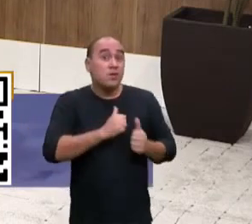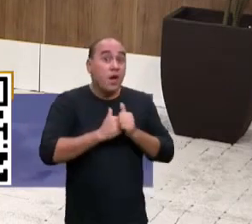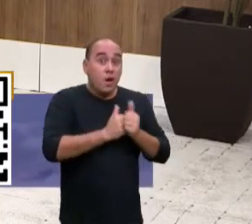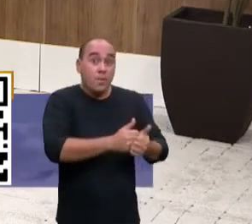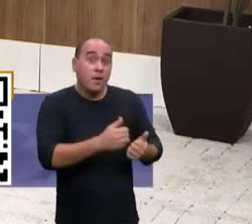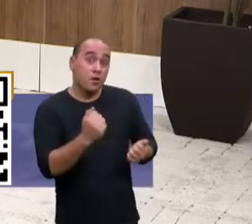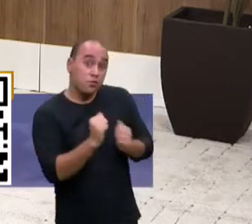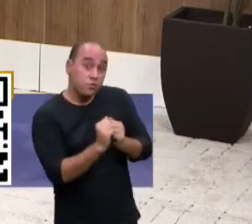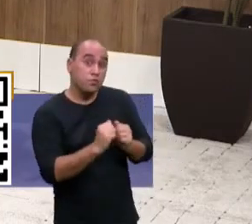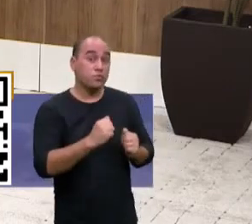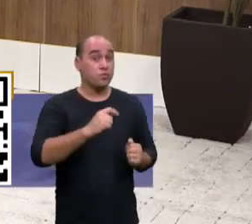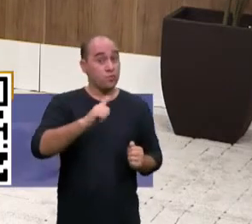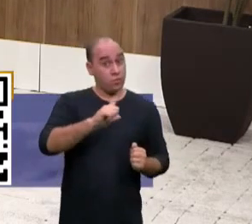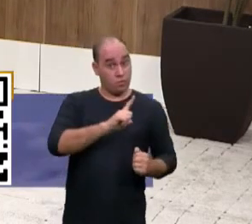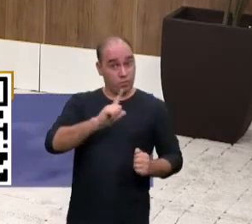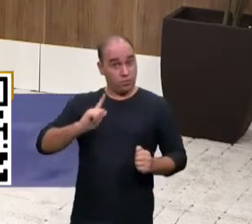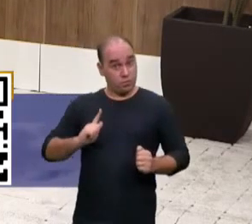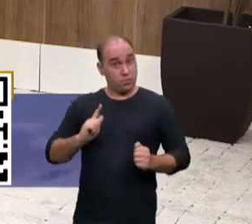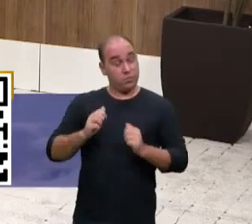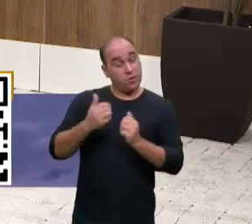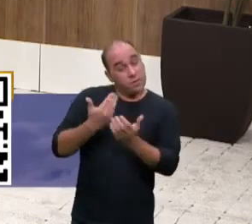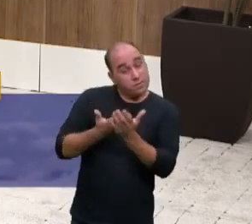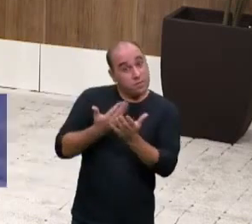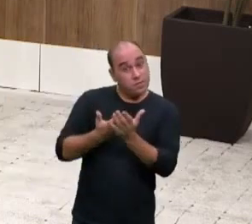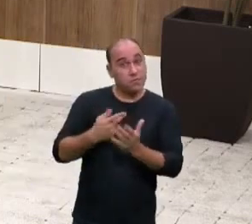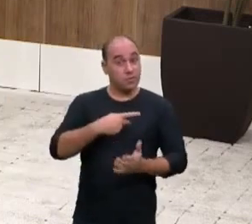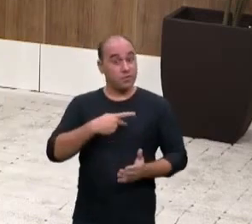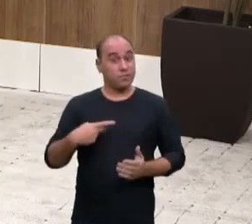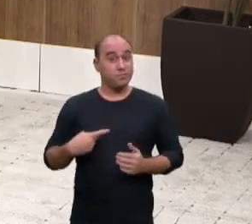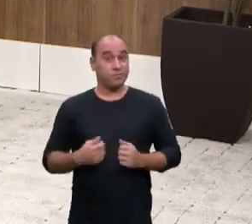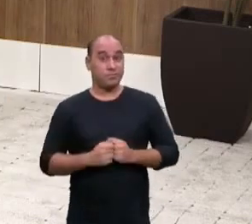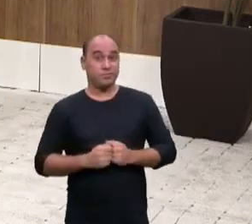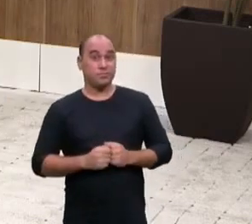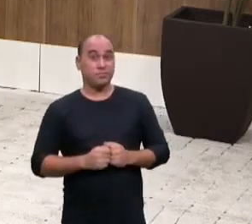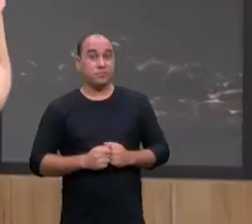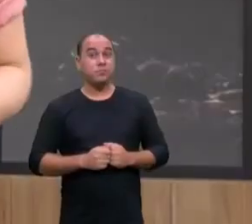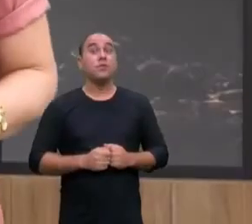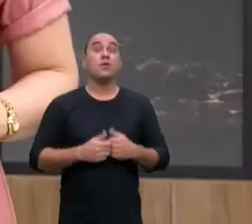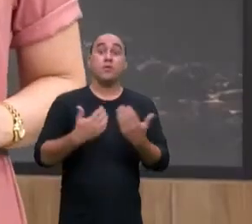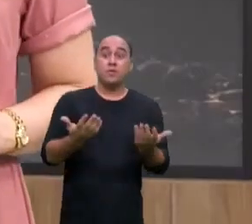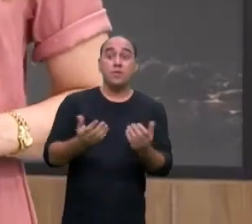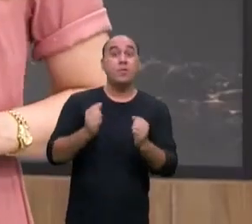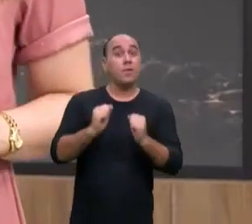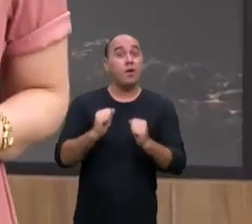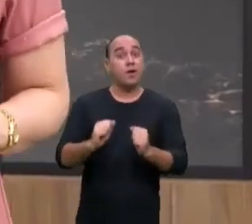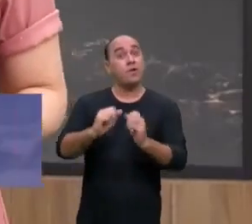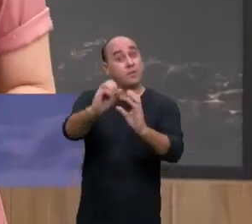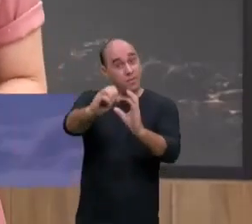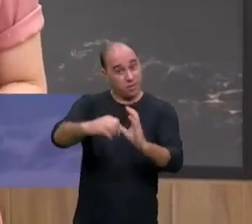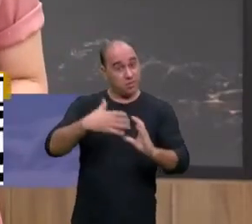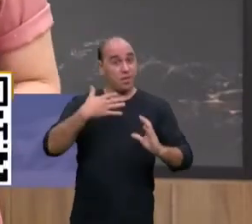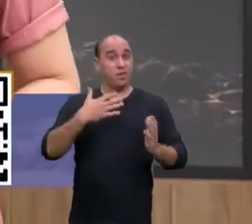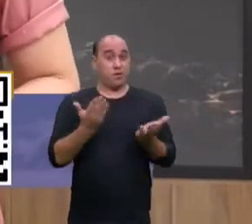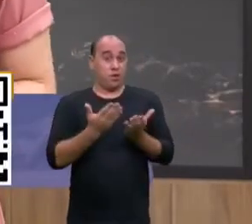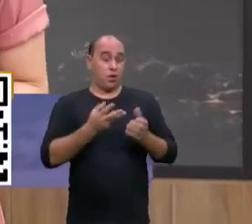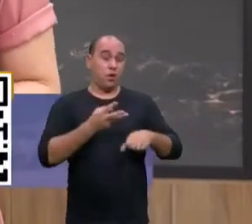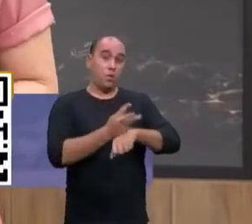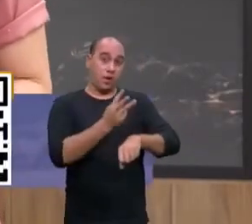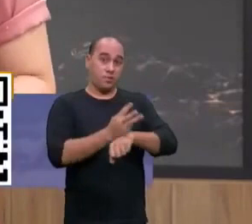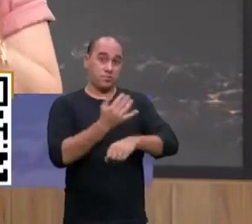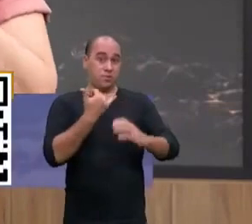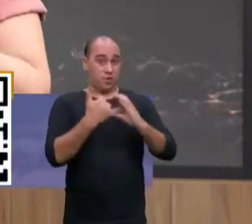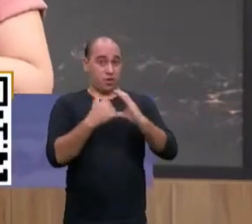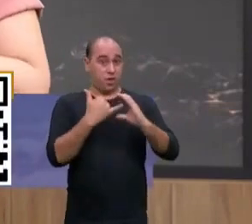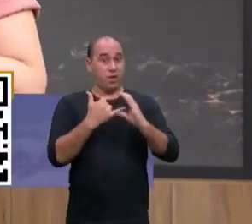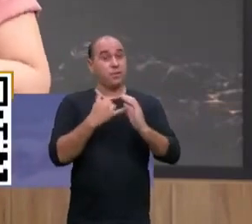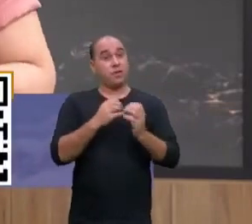estudos sobre o Apocalipse com Pastor Luís Gonçalves está bem anota aí como ter o seu você pode mandar mensagem agora para o nosso